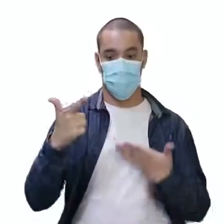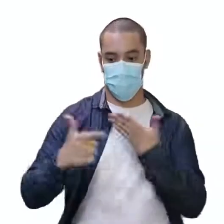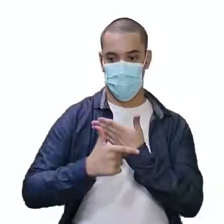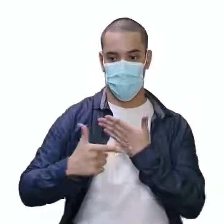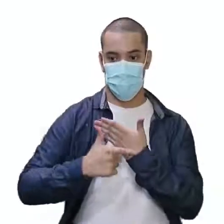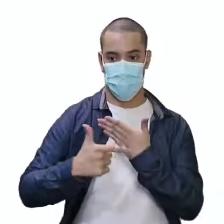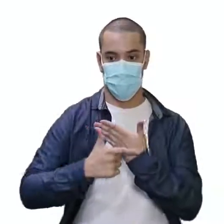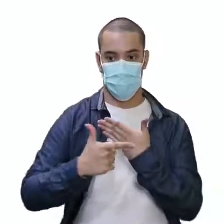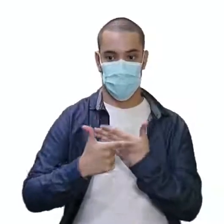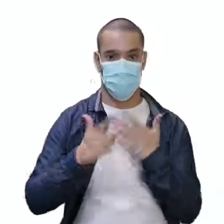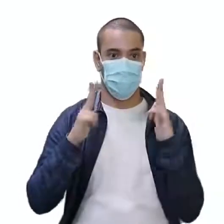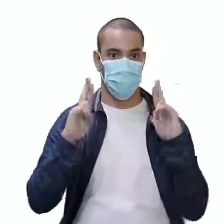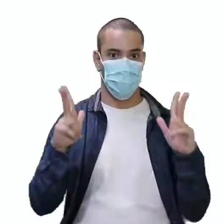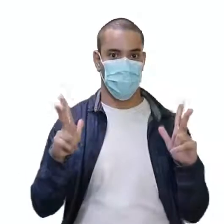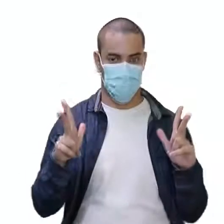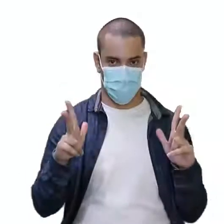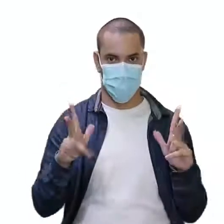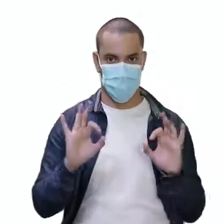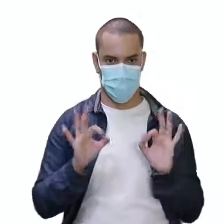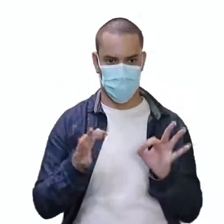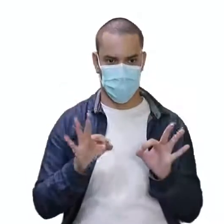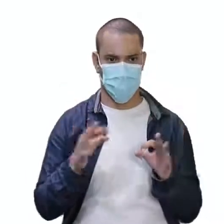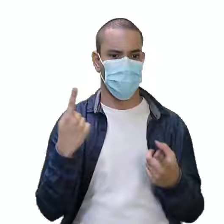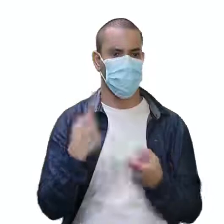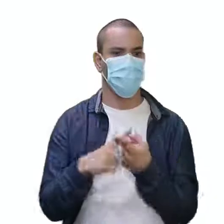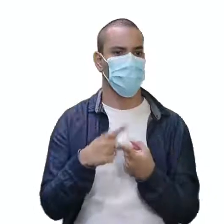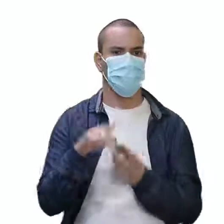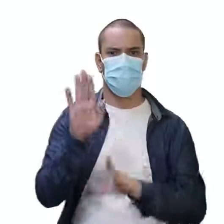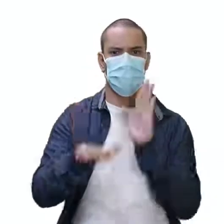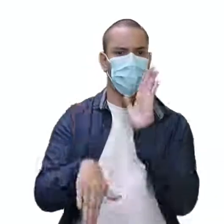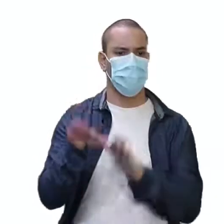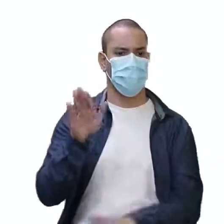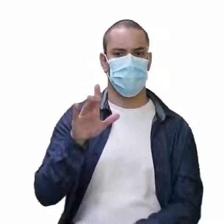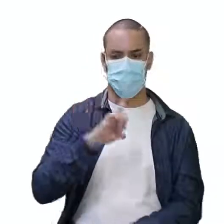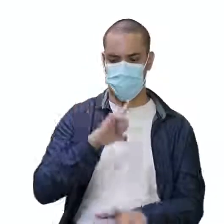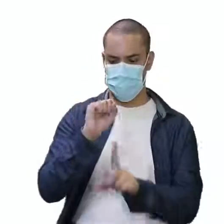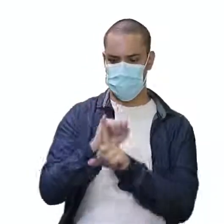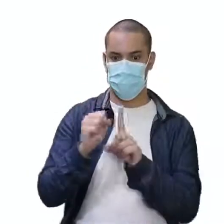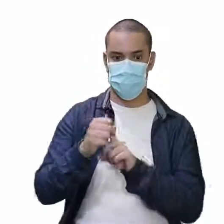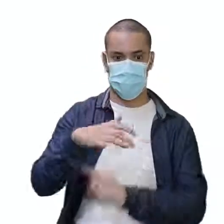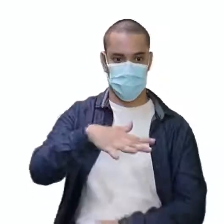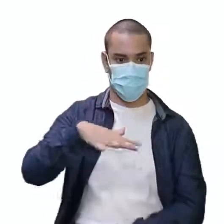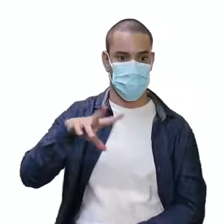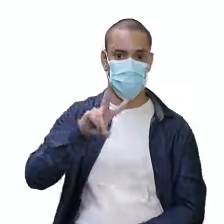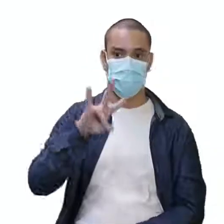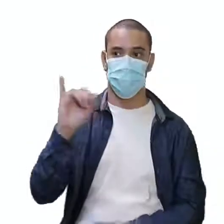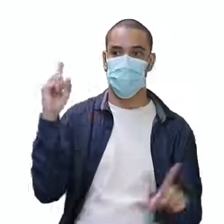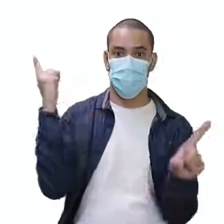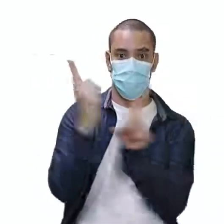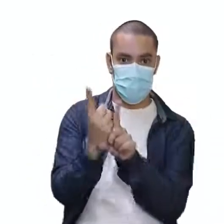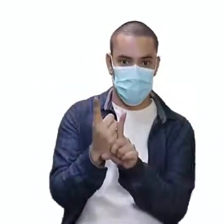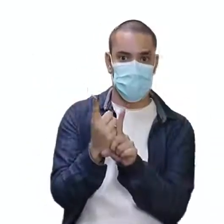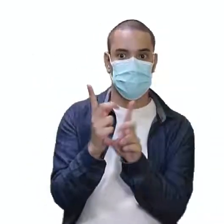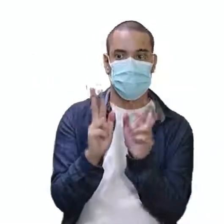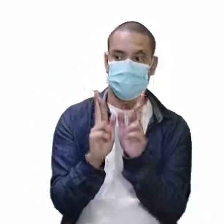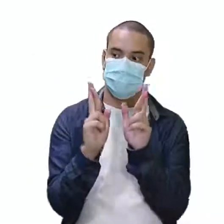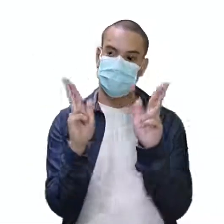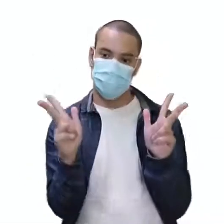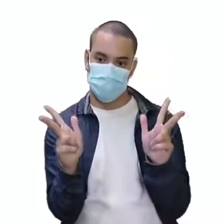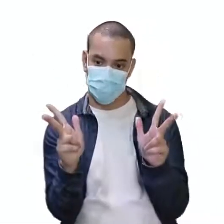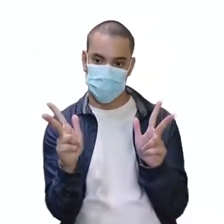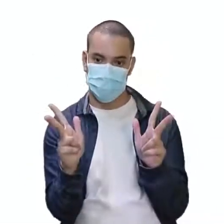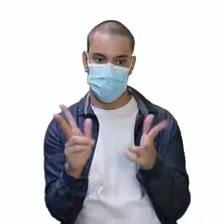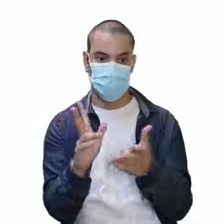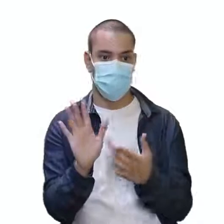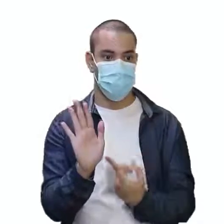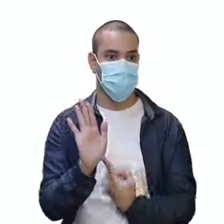Tarefas distintas, certo? Nem sempre nessas sociedades você vai encontrar organismos diferentes, assim,